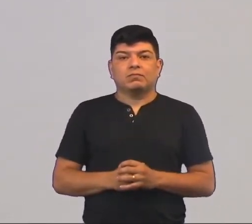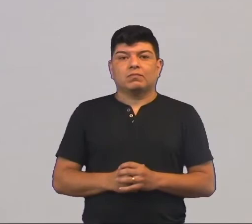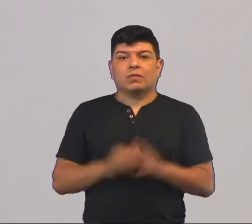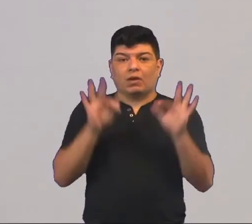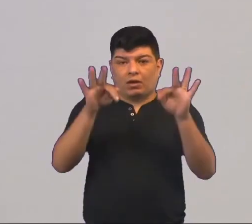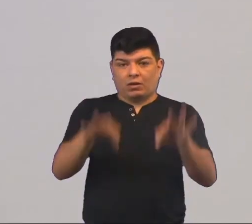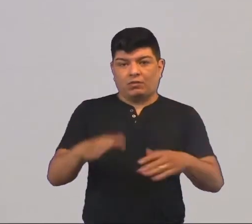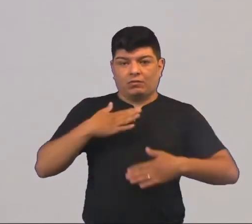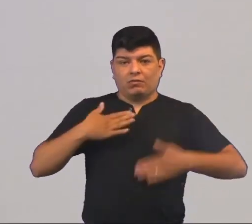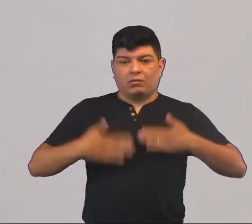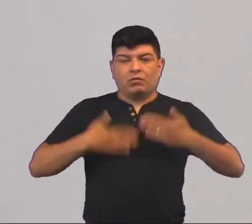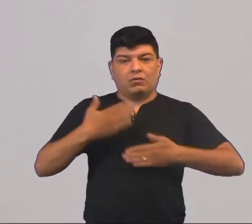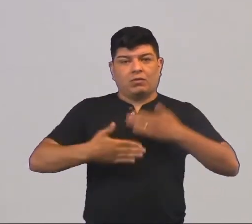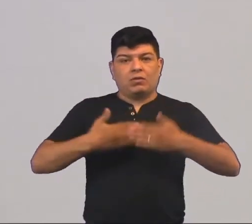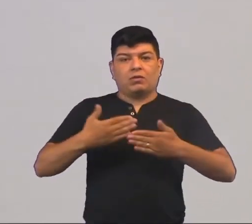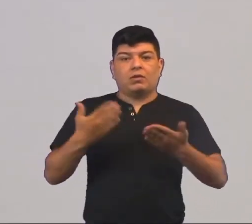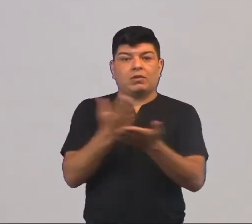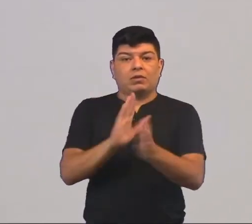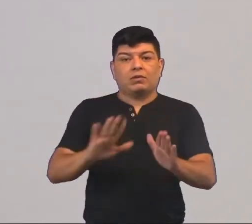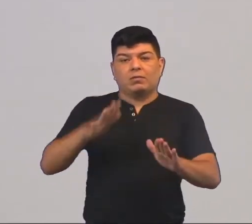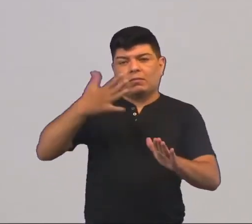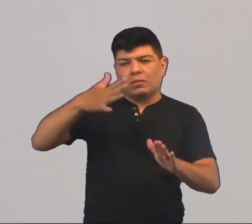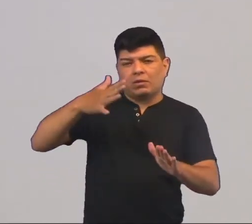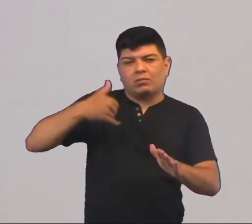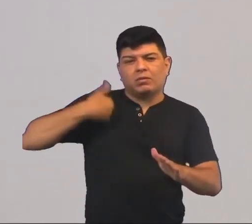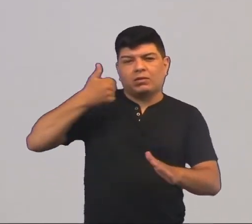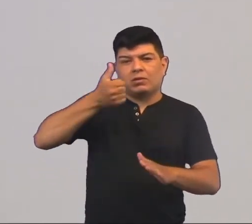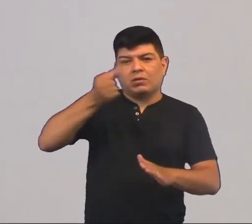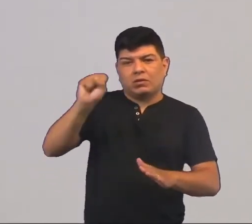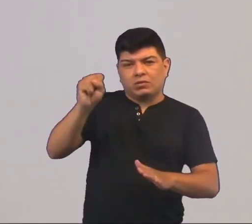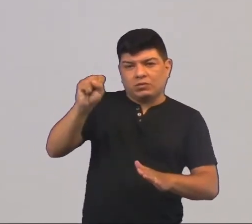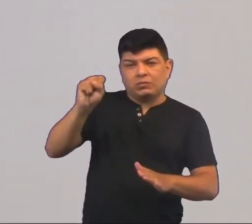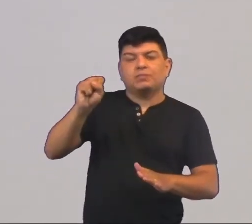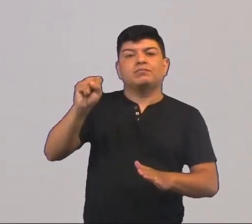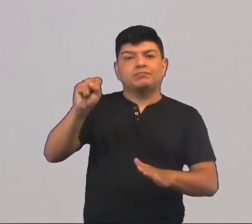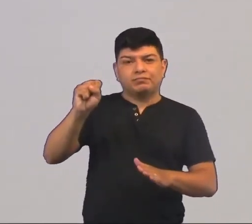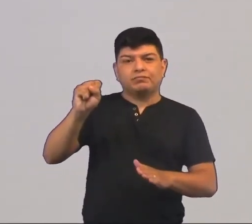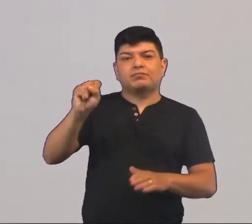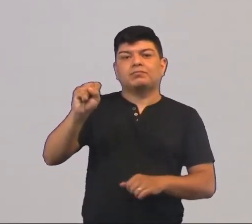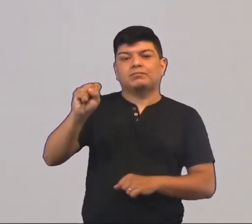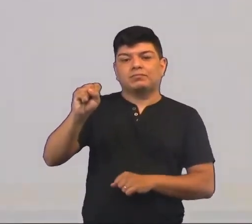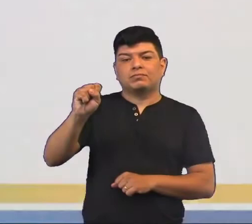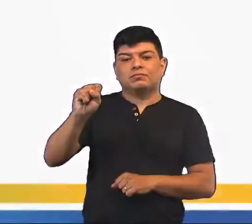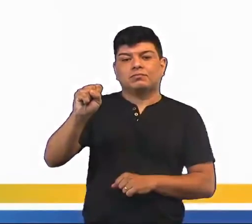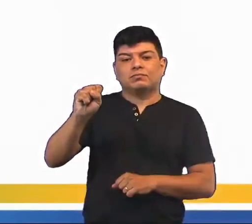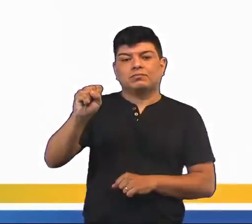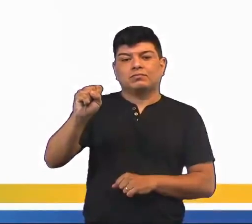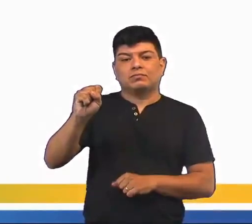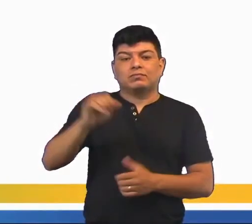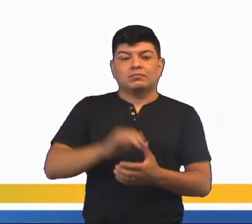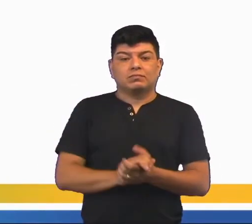Final da puberdade. A puberdade termina por volta dos 18 anos de idade.